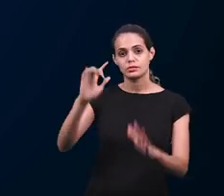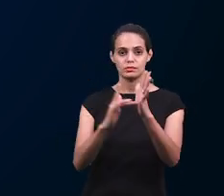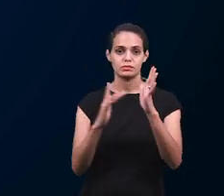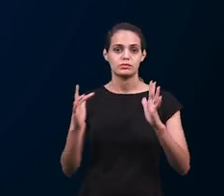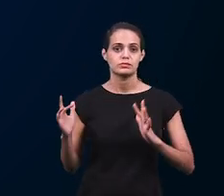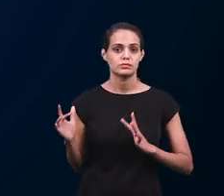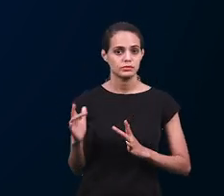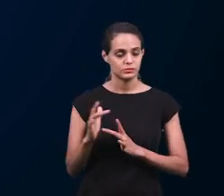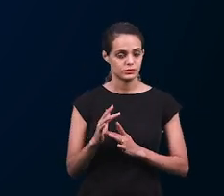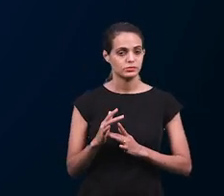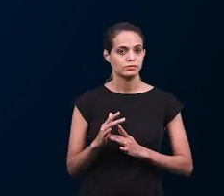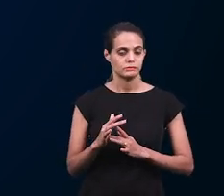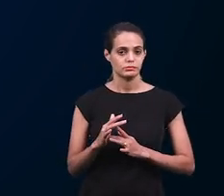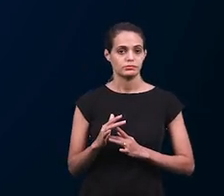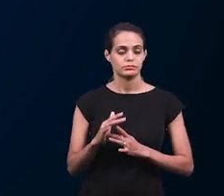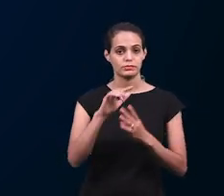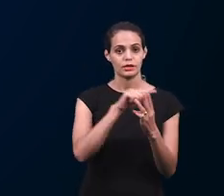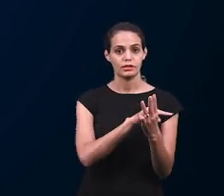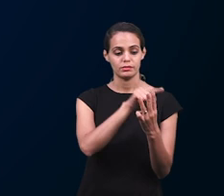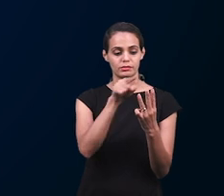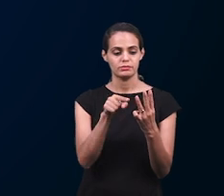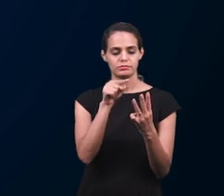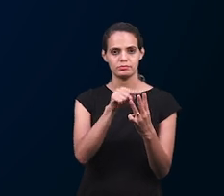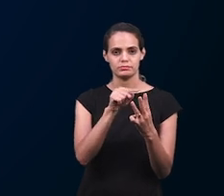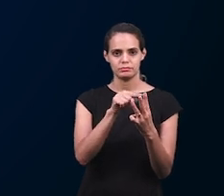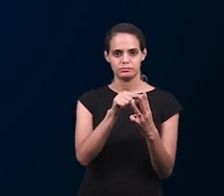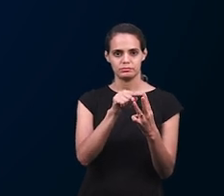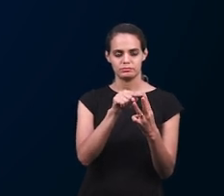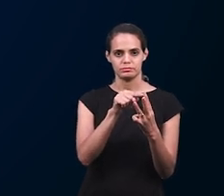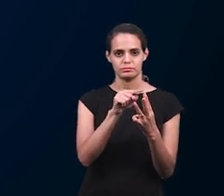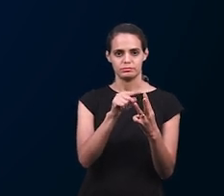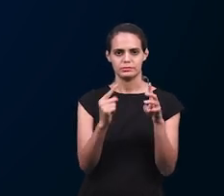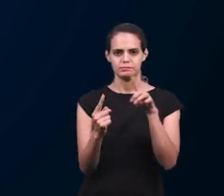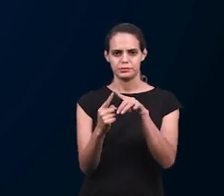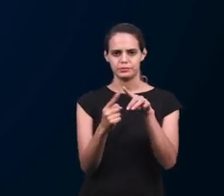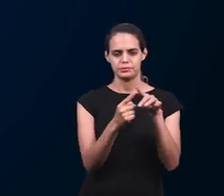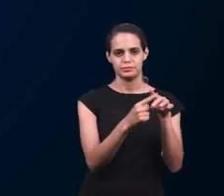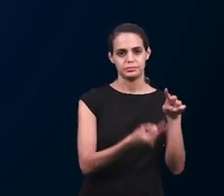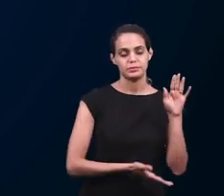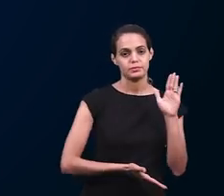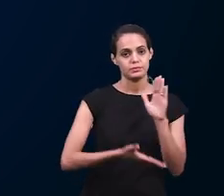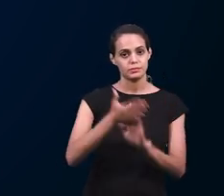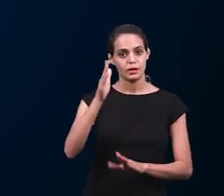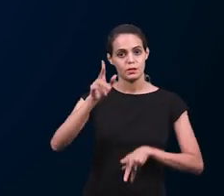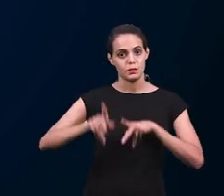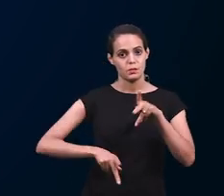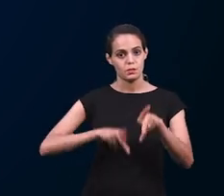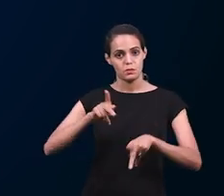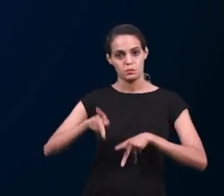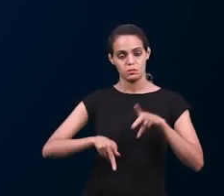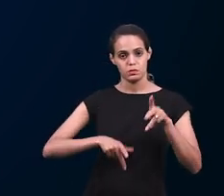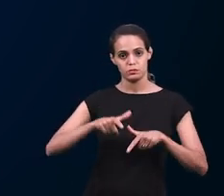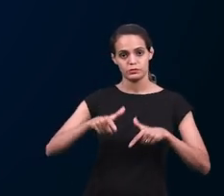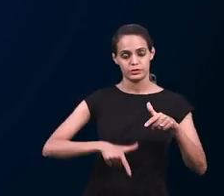Jesus. E os 3 elementos que representaram ali a saída do povo do